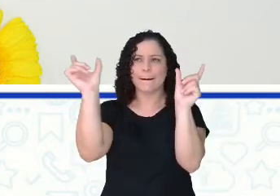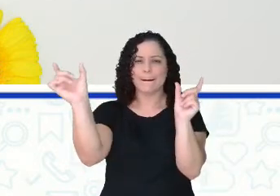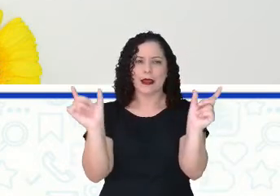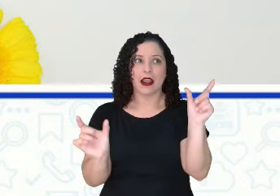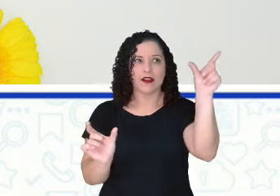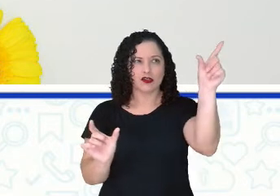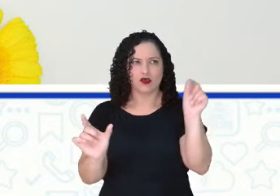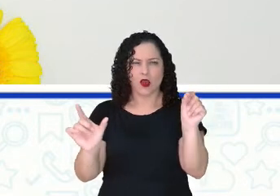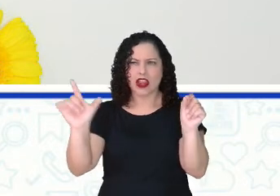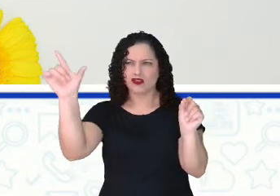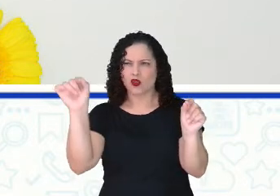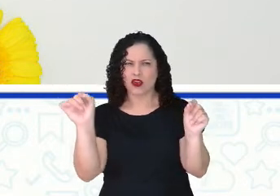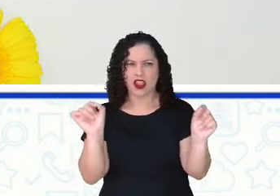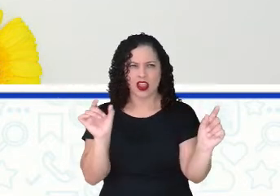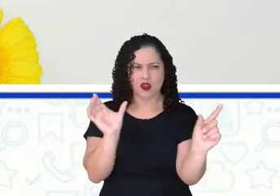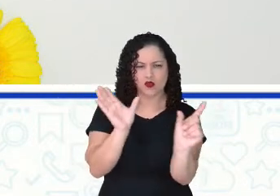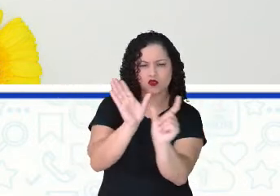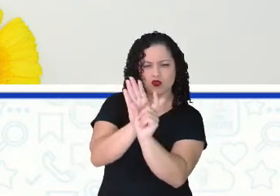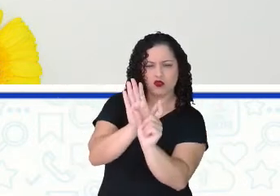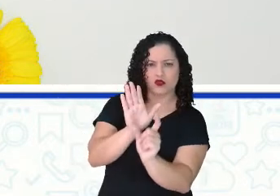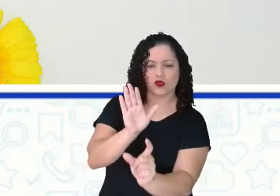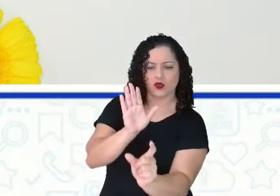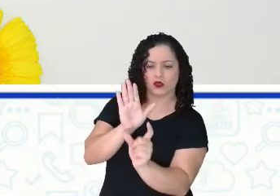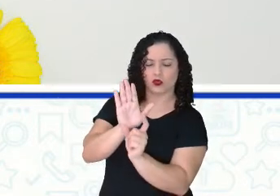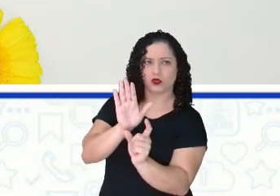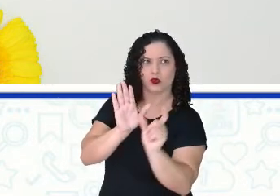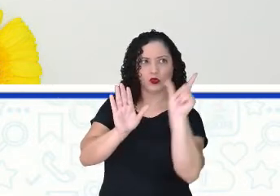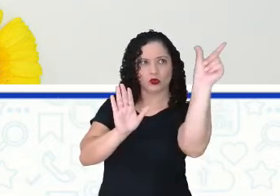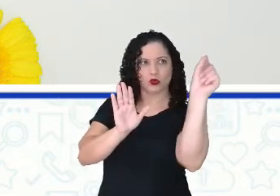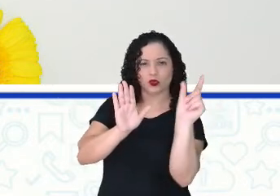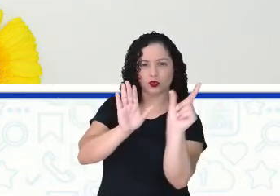repetição desnecessária, que se chama